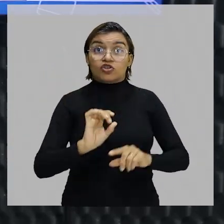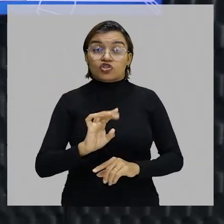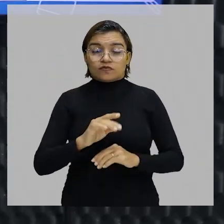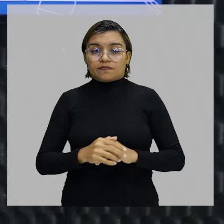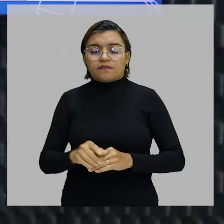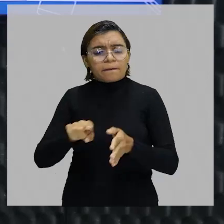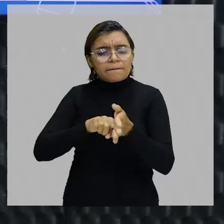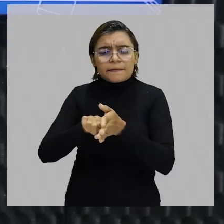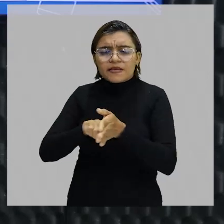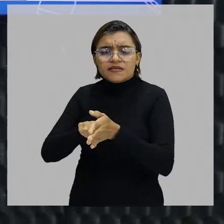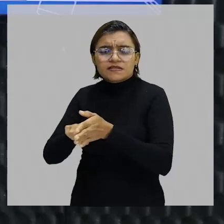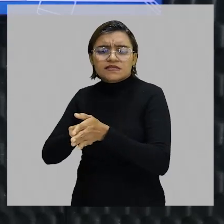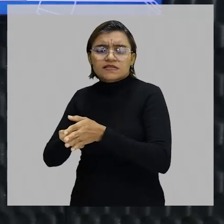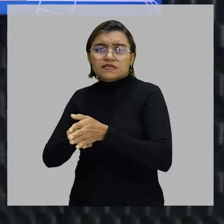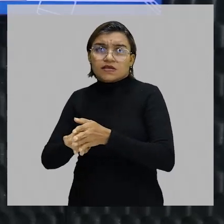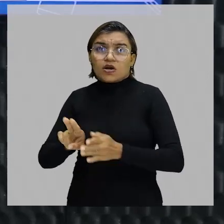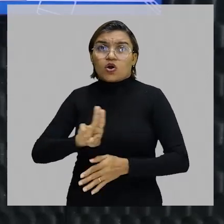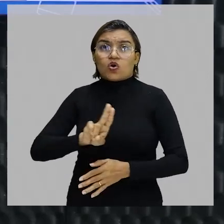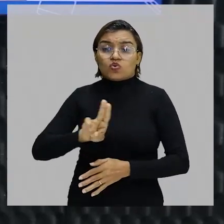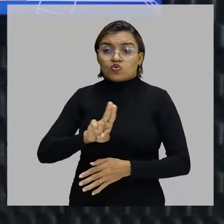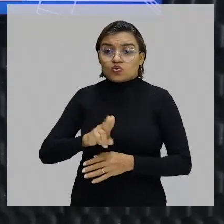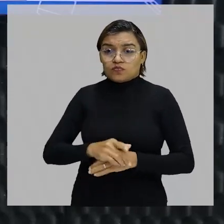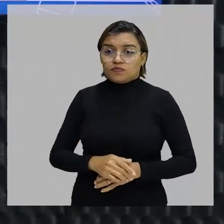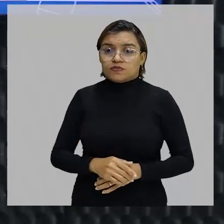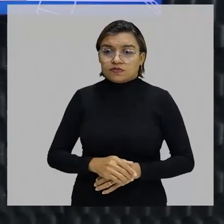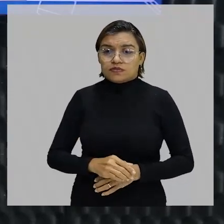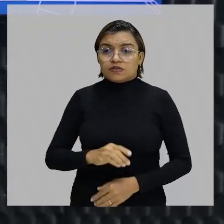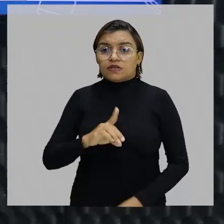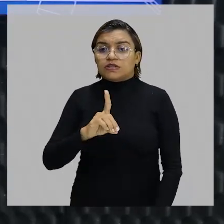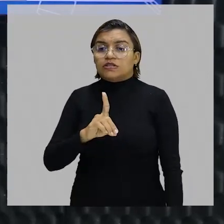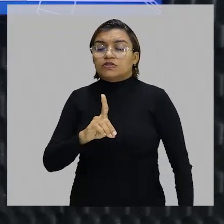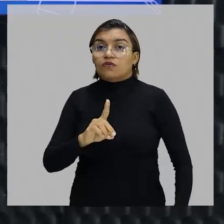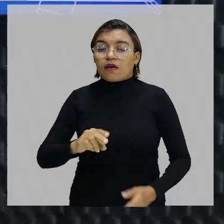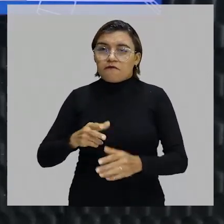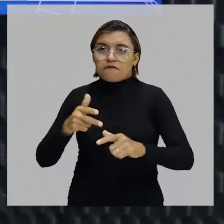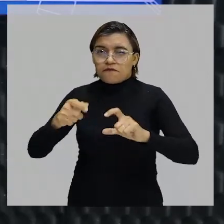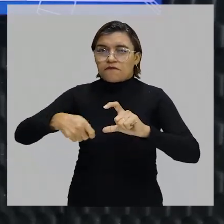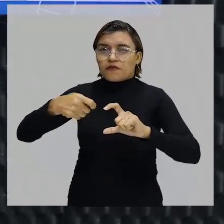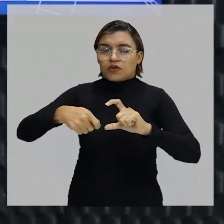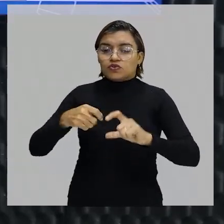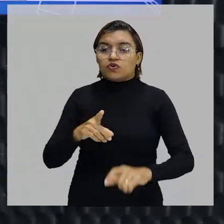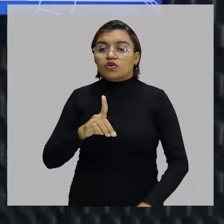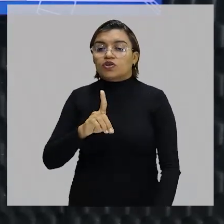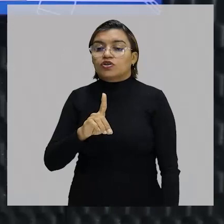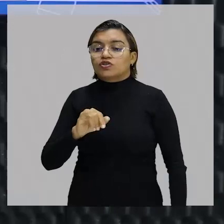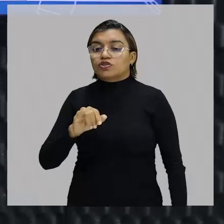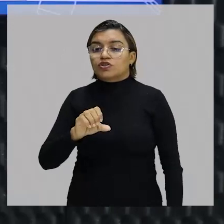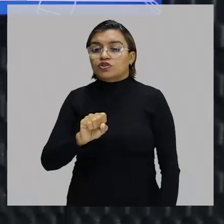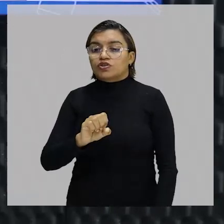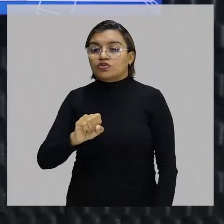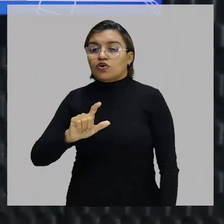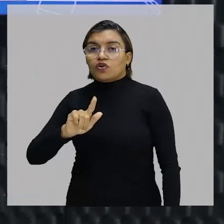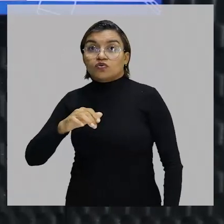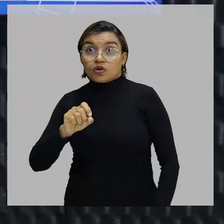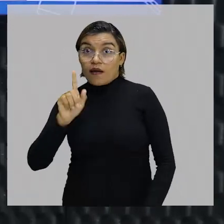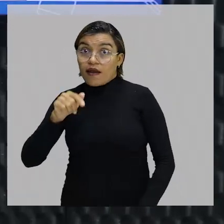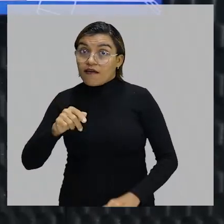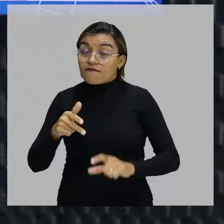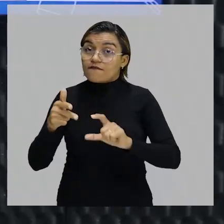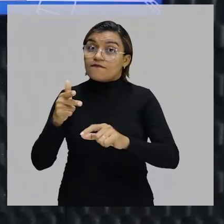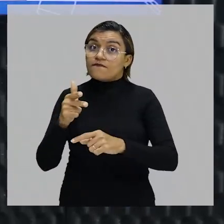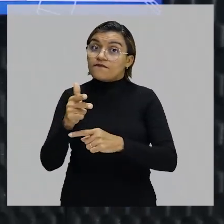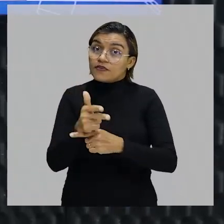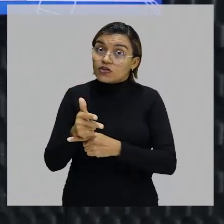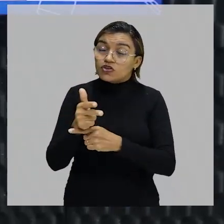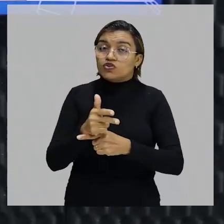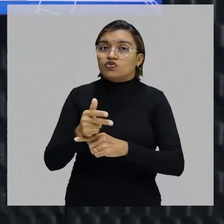pesquisar e correr atrás do nome do vídeo, dissolução, para saber exatamente o que é e como é, porque é um vídeo, não é uma obra, não é uma pintura. Todas